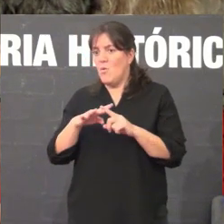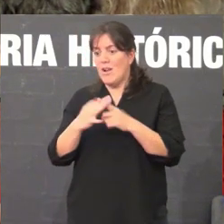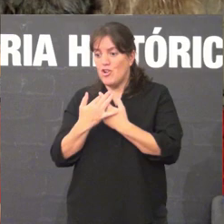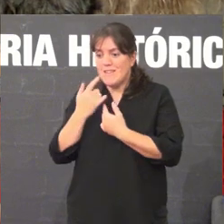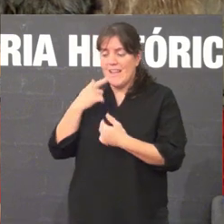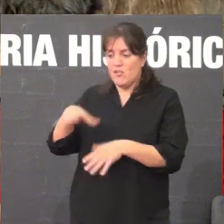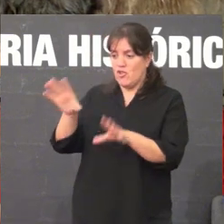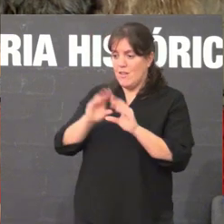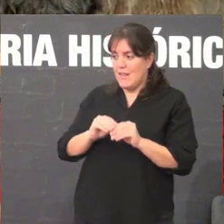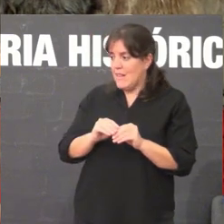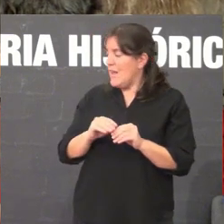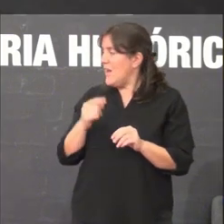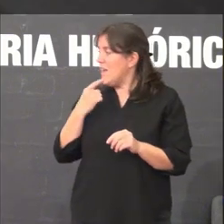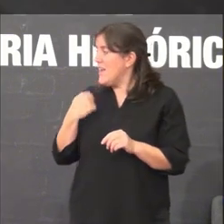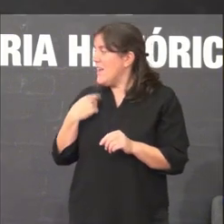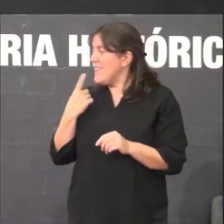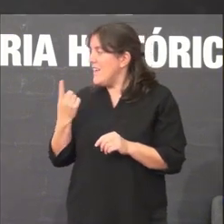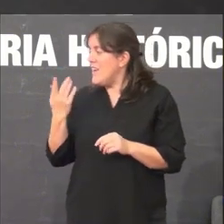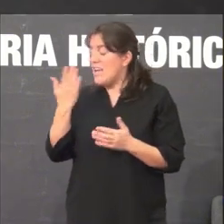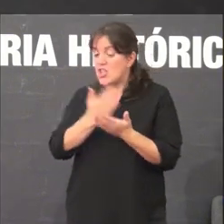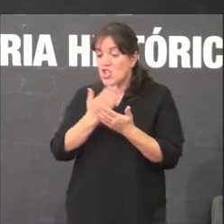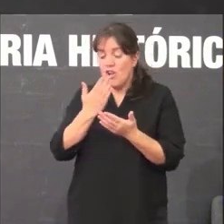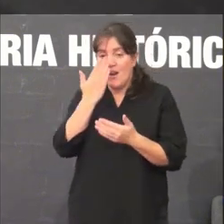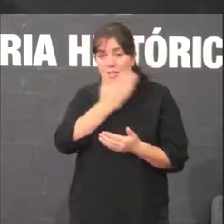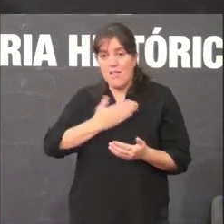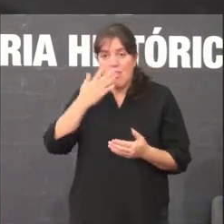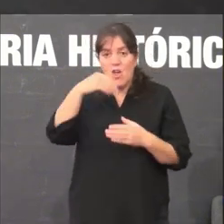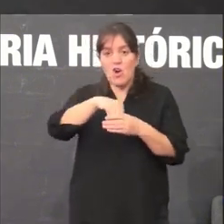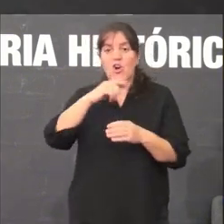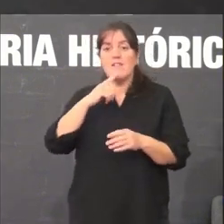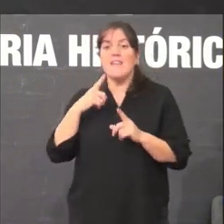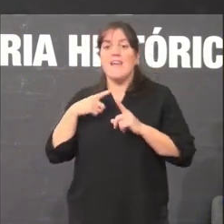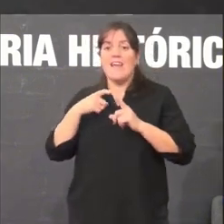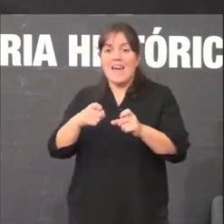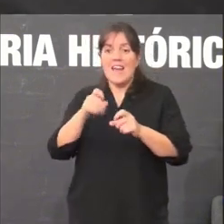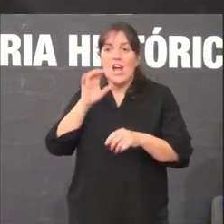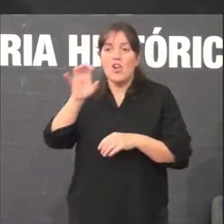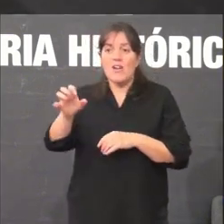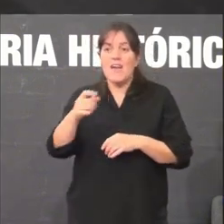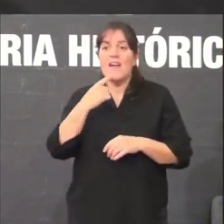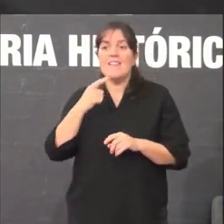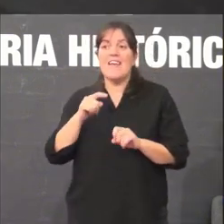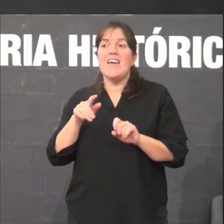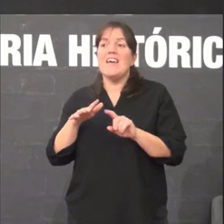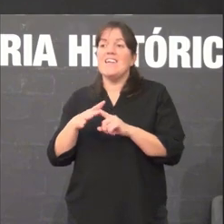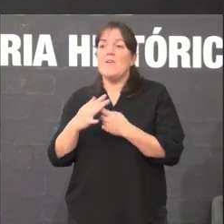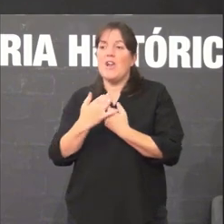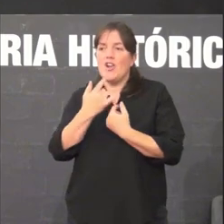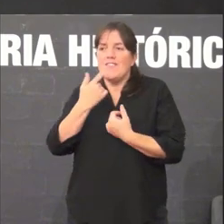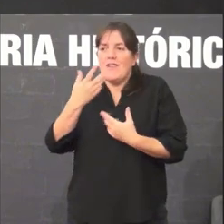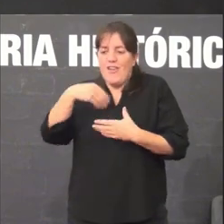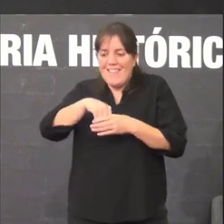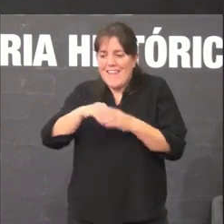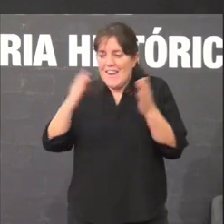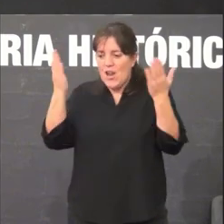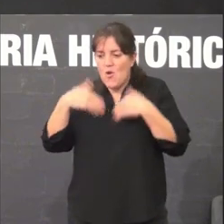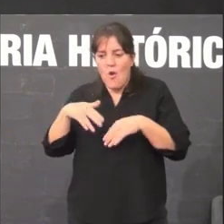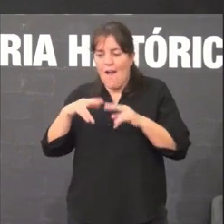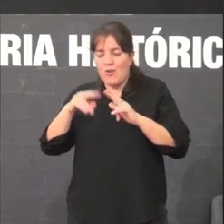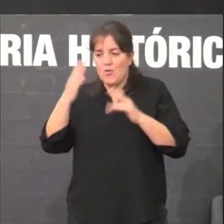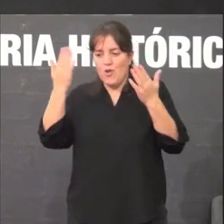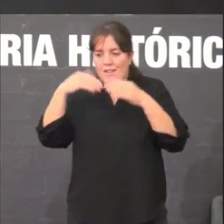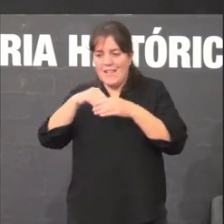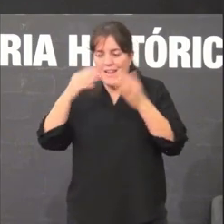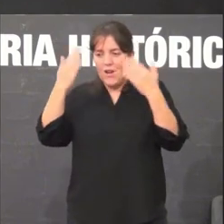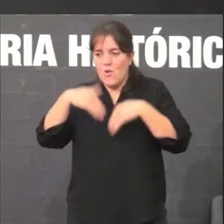rural, de industrialização, de guerra colonial, de forte contestação interna, e em que não havia,